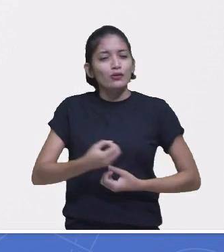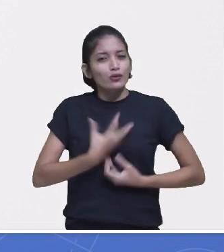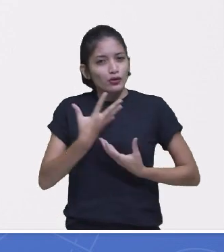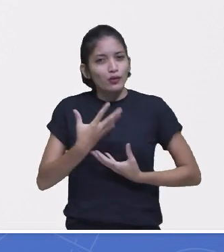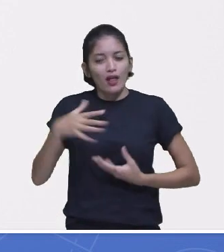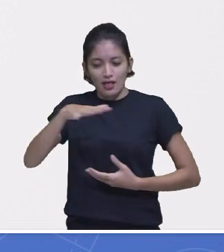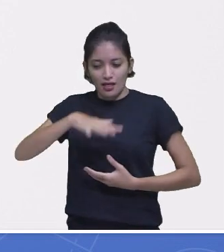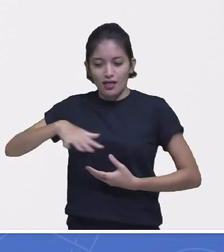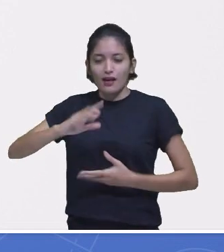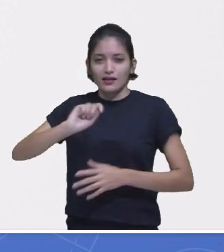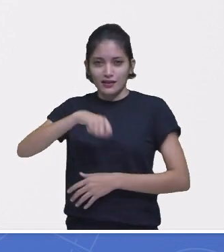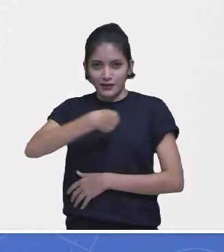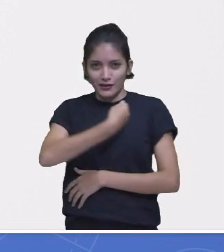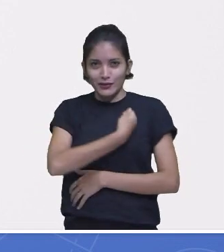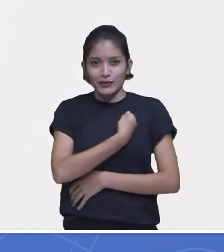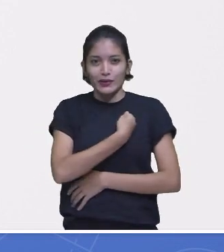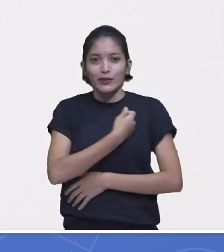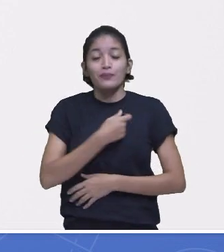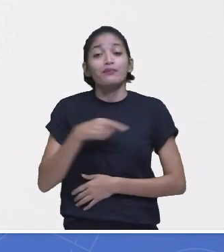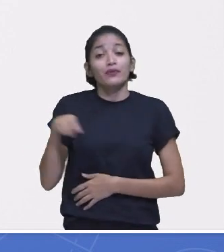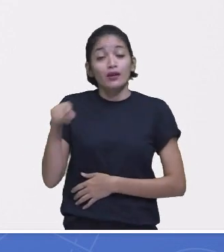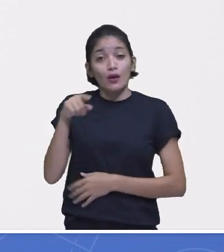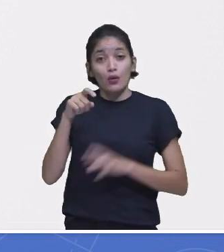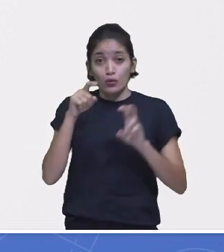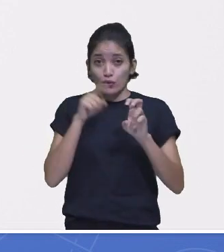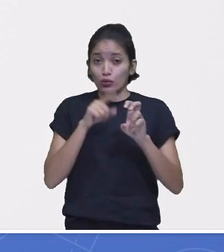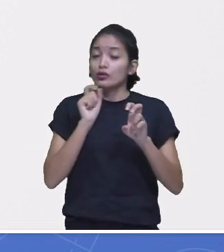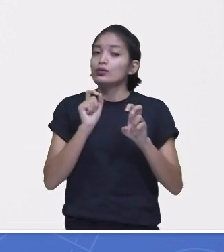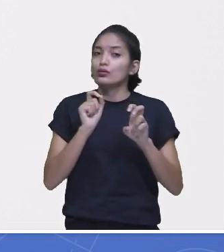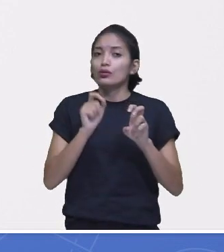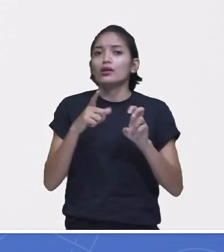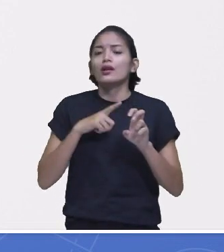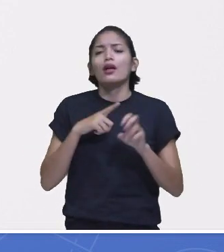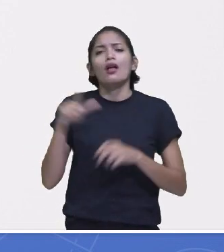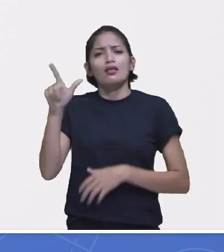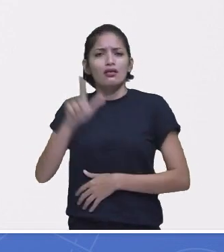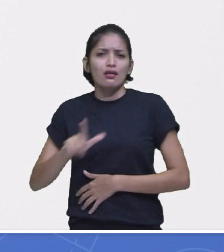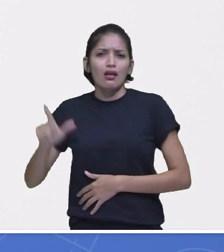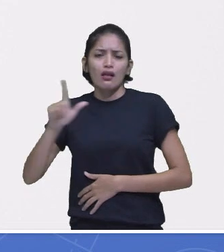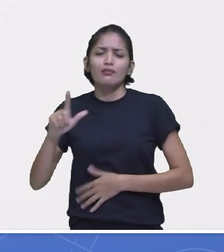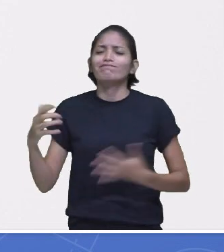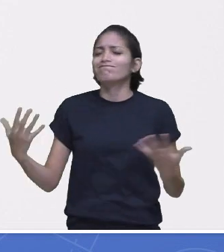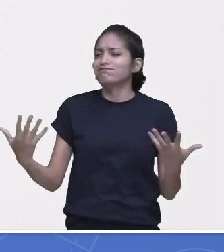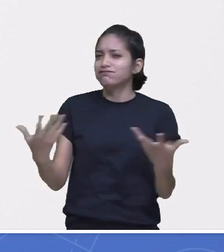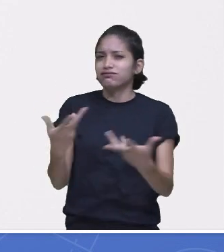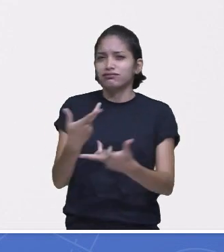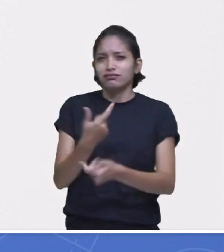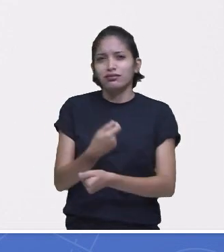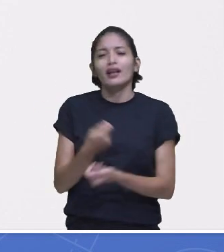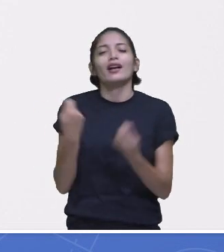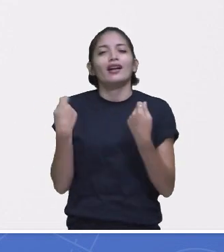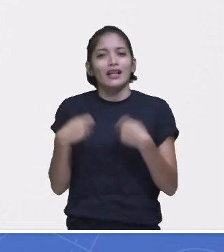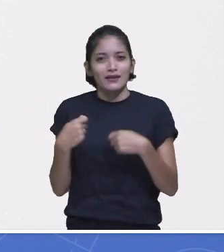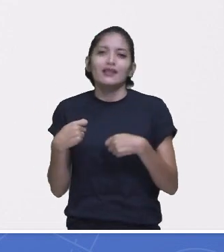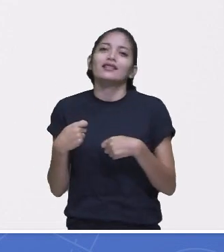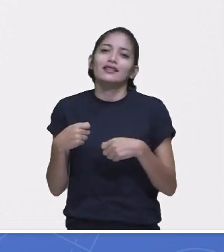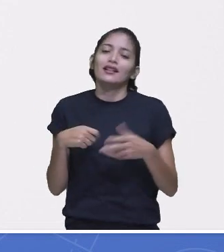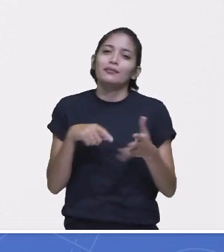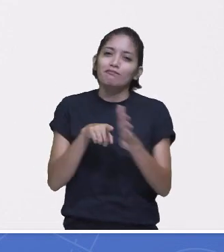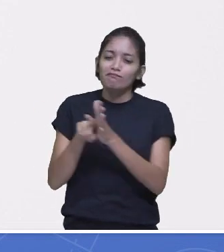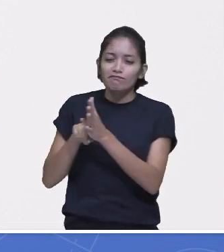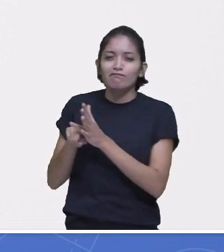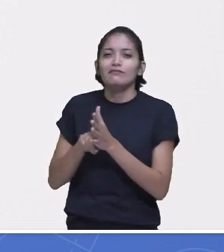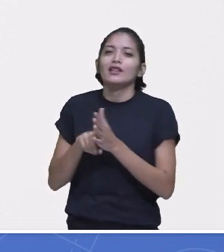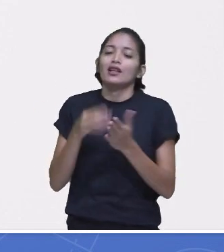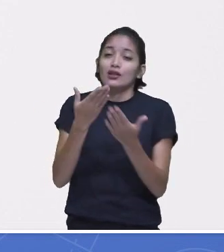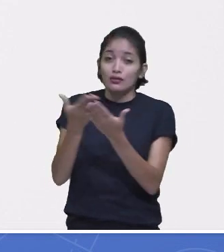mundo hispânico, ok? Eles possuem uma literatura muito rica que vale a pena ser explorada. Em